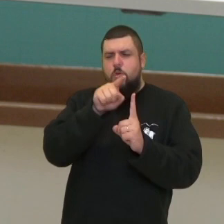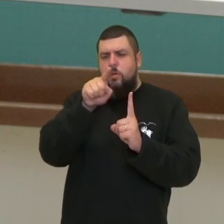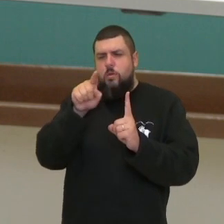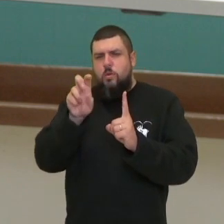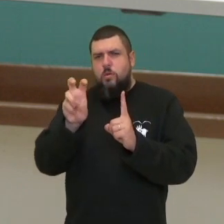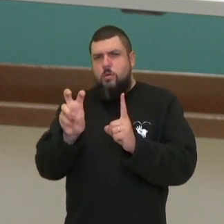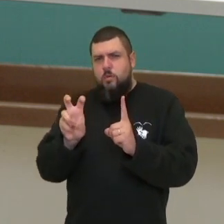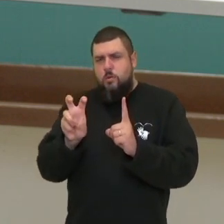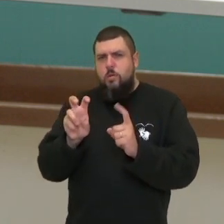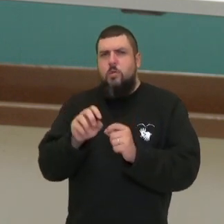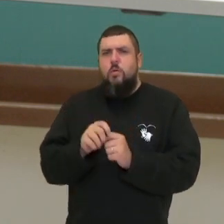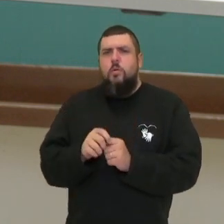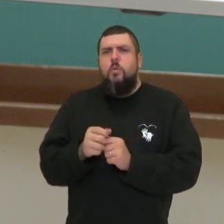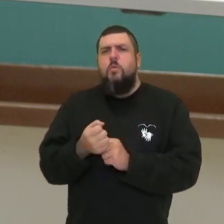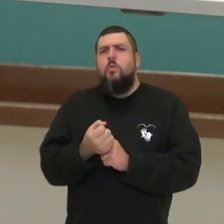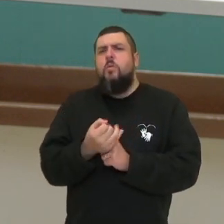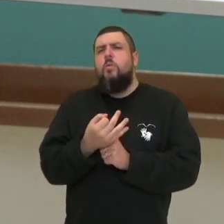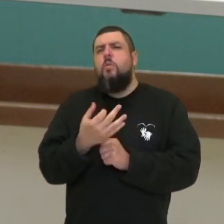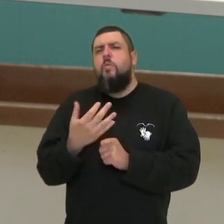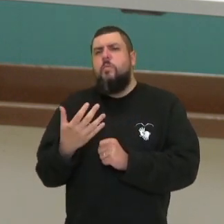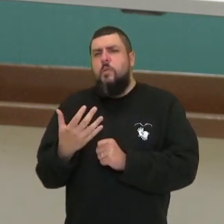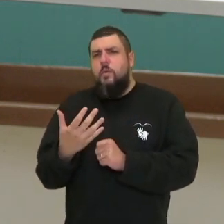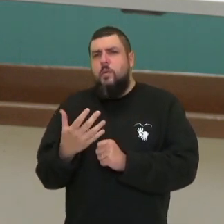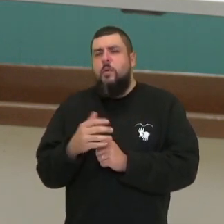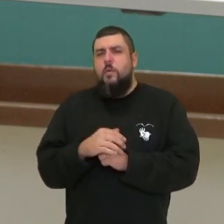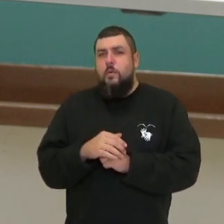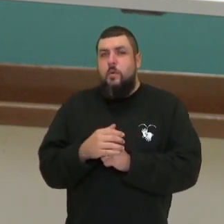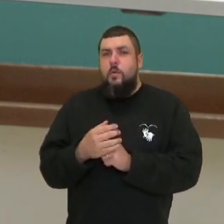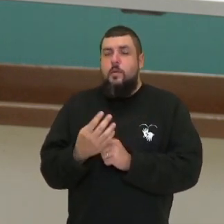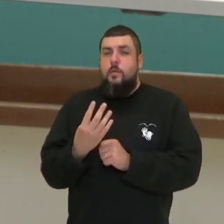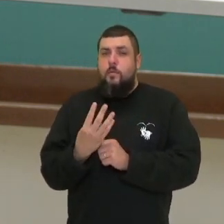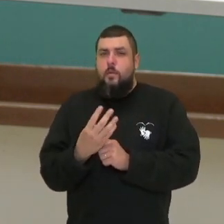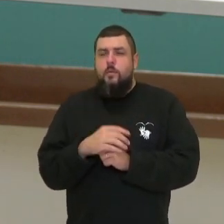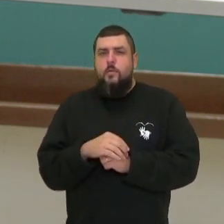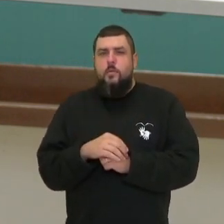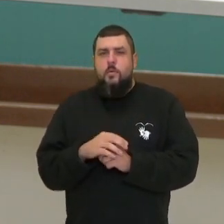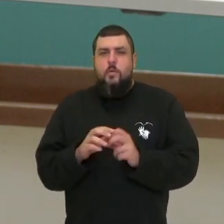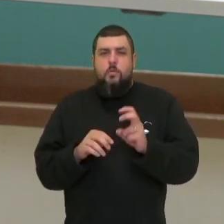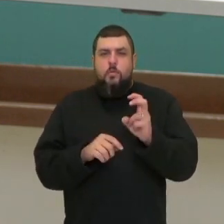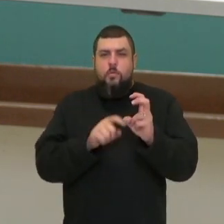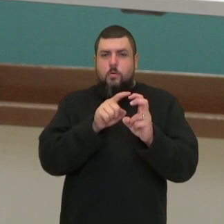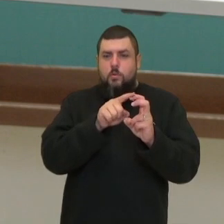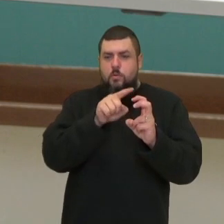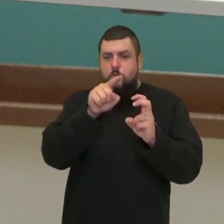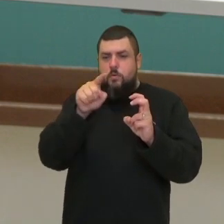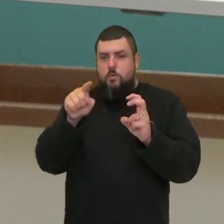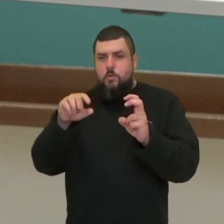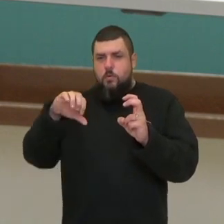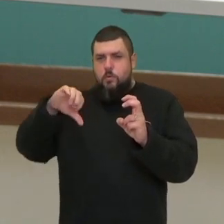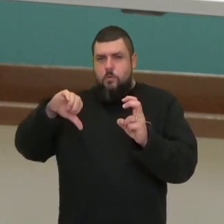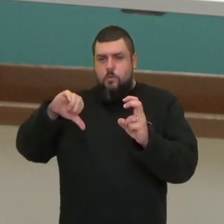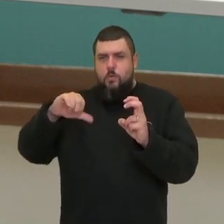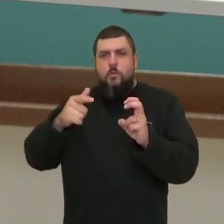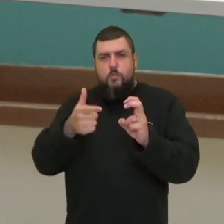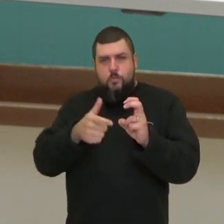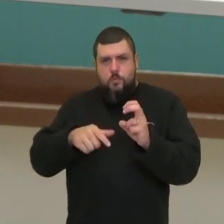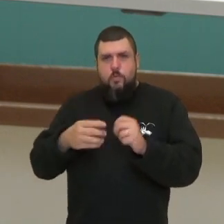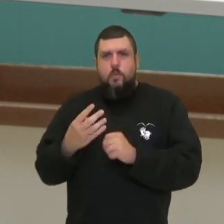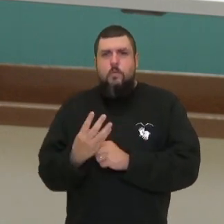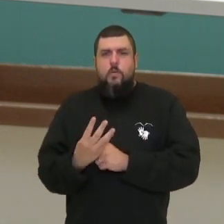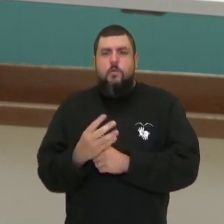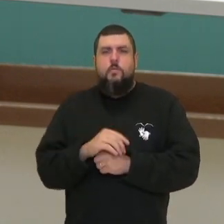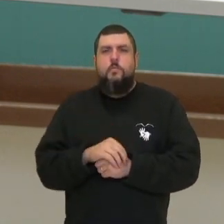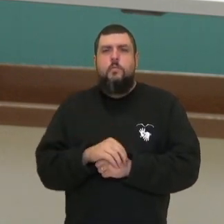quantas unidades? 4 unidades. Do 5 para chegar no 9, também 4.